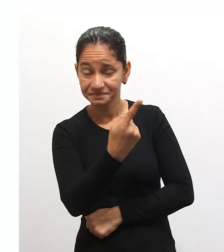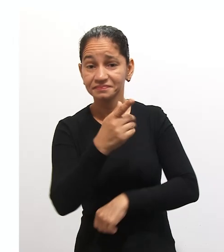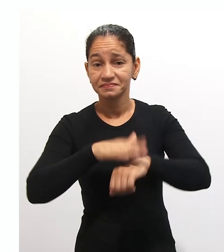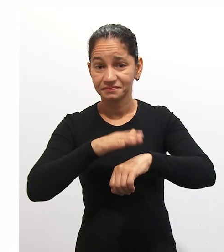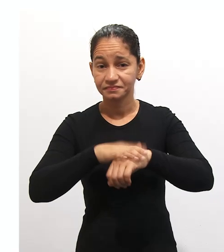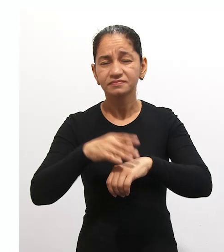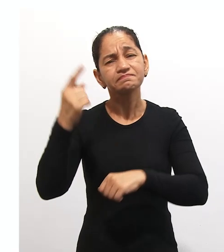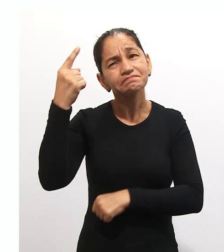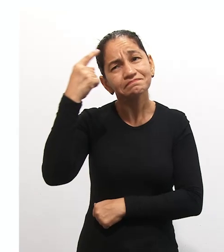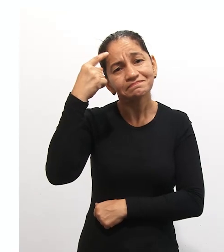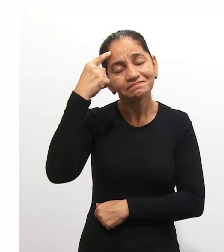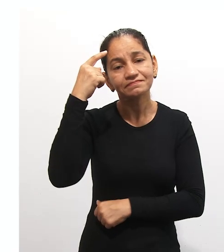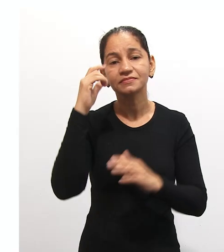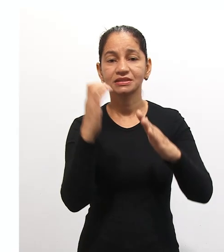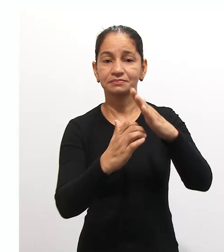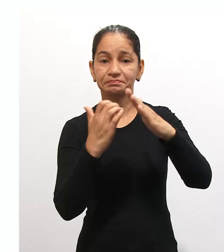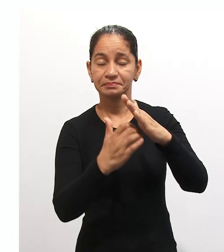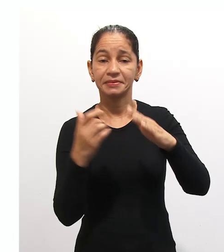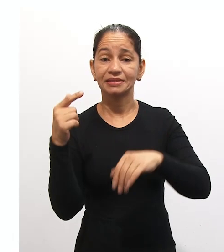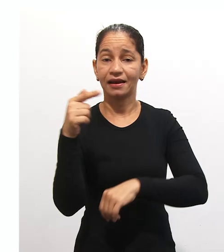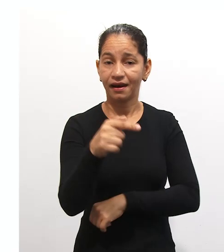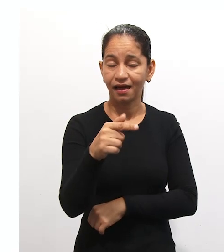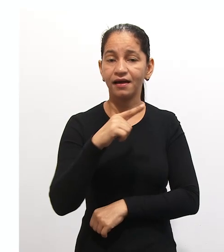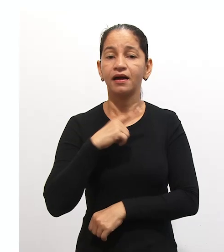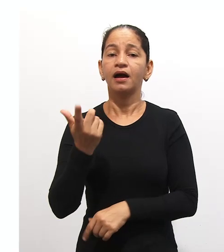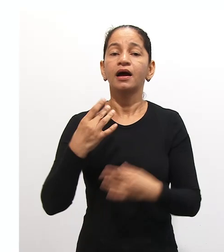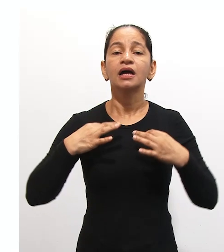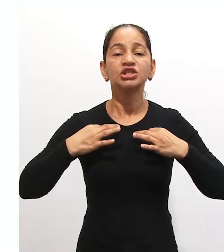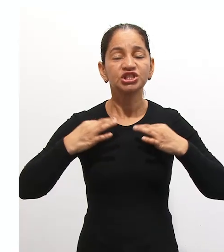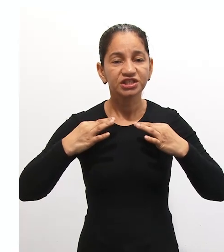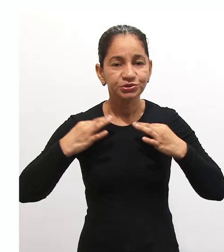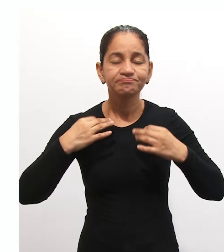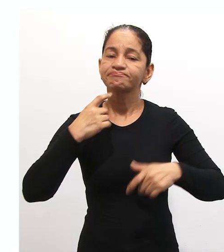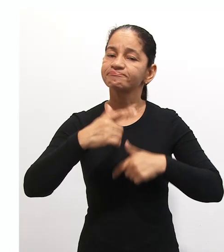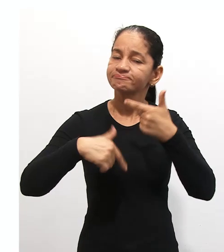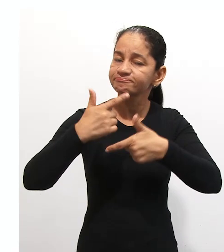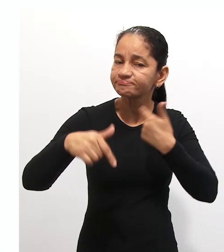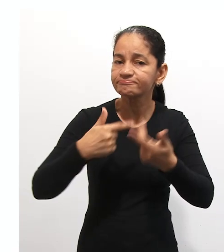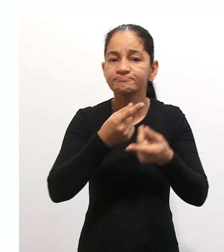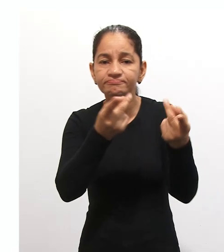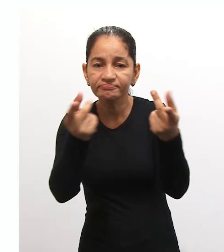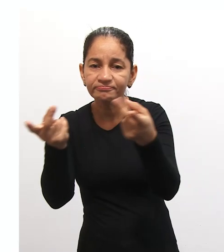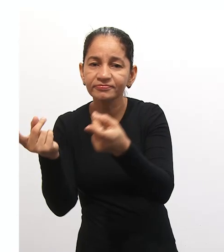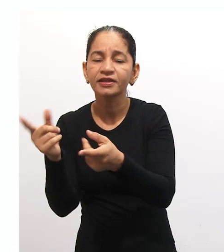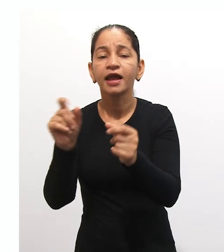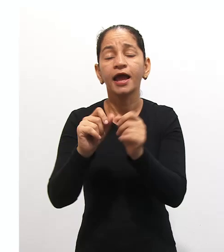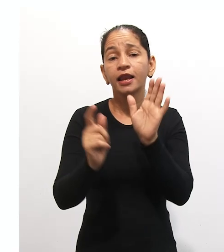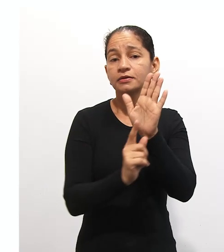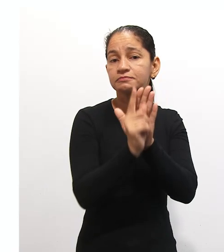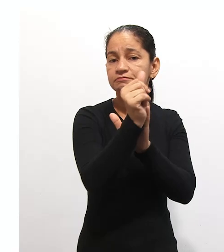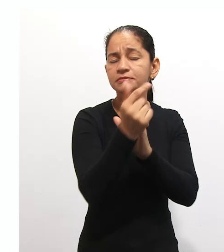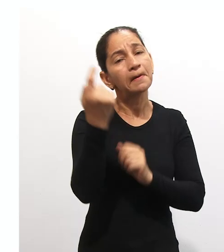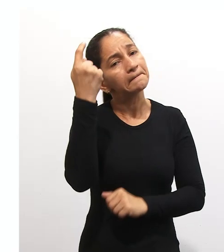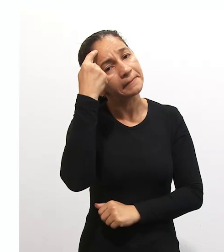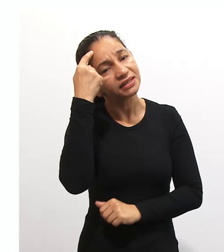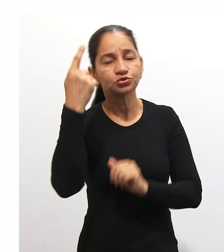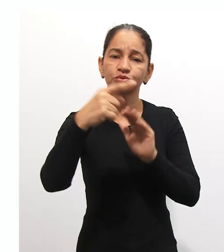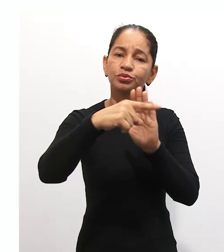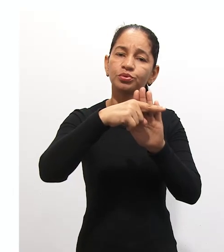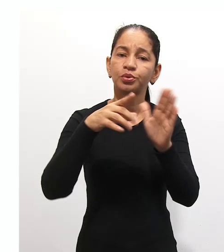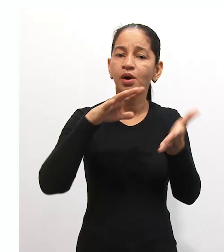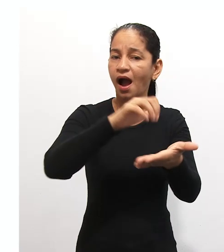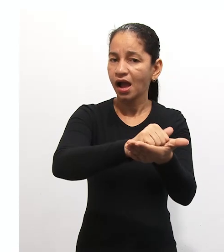vamos imaginar a empresa Gama do setor de confecção. No orçamento, ela previu um gasto